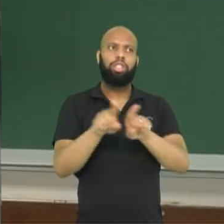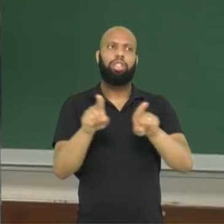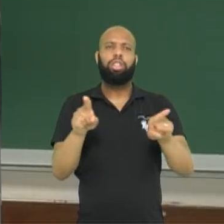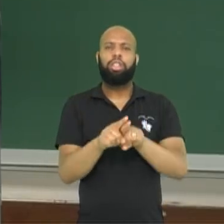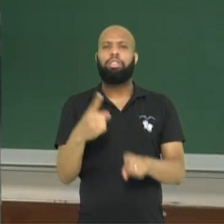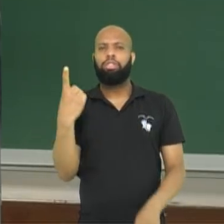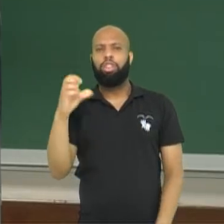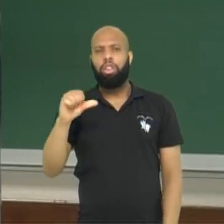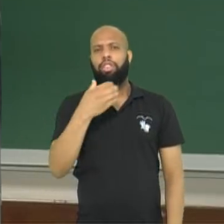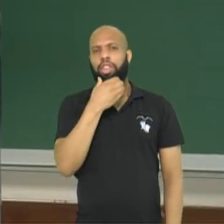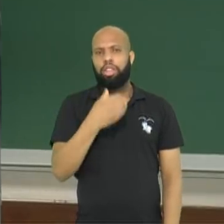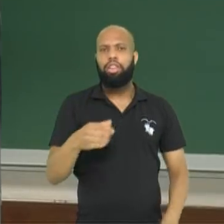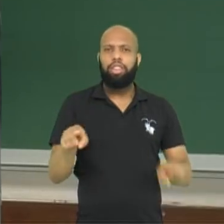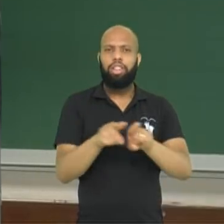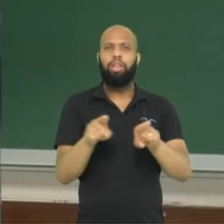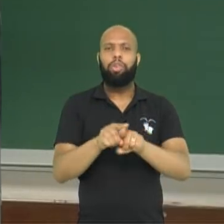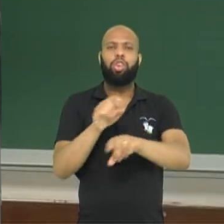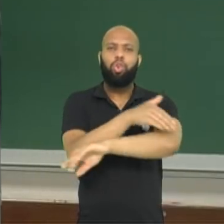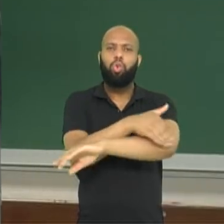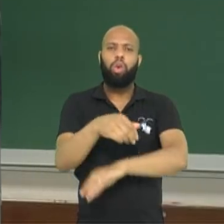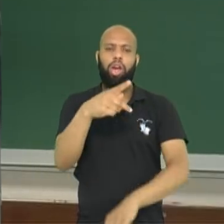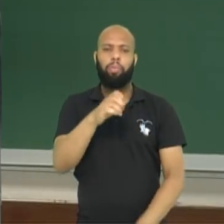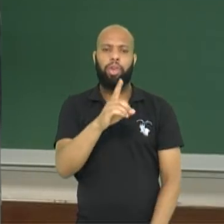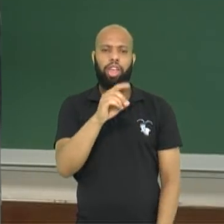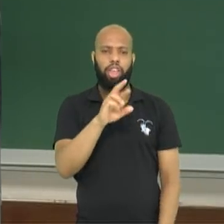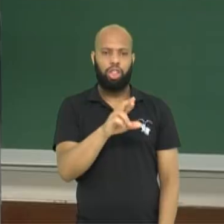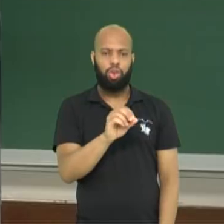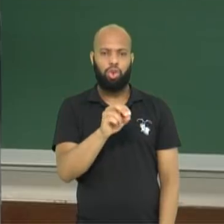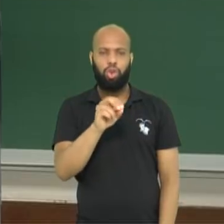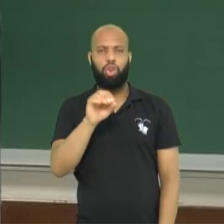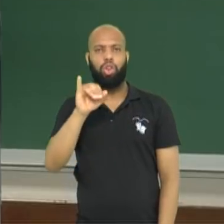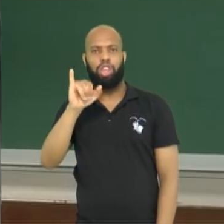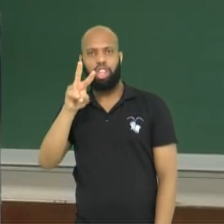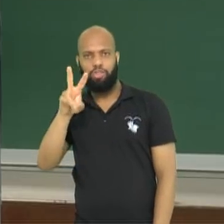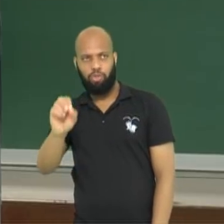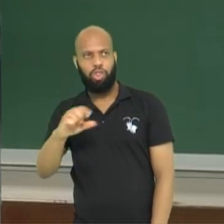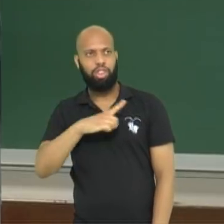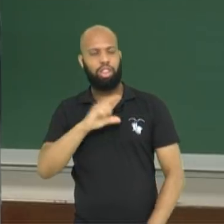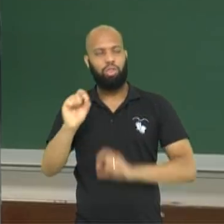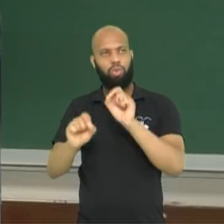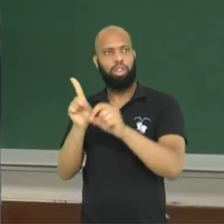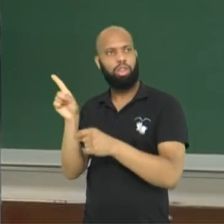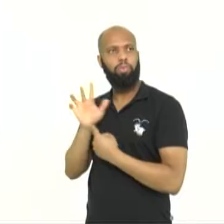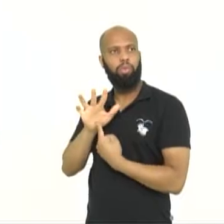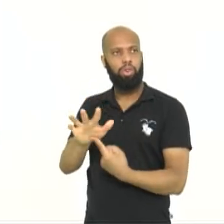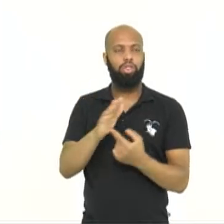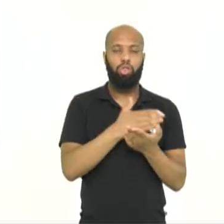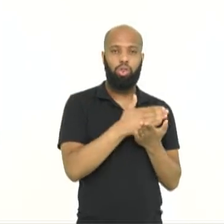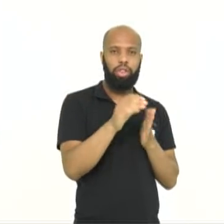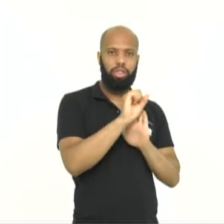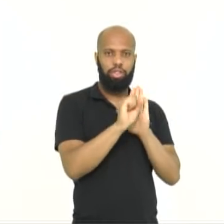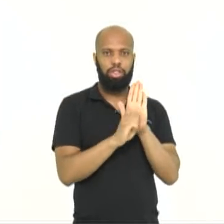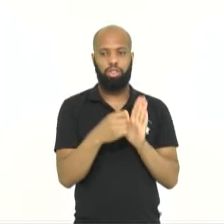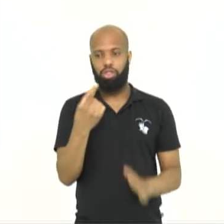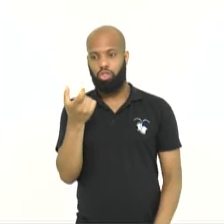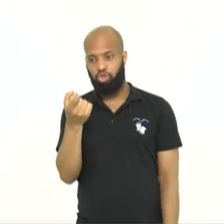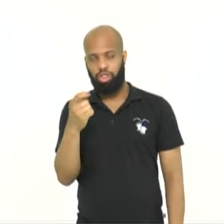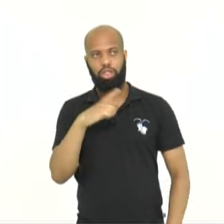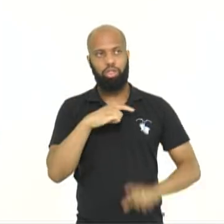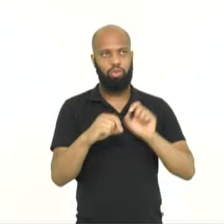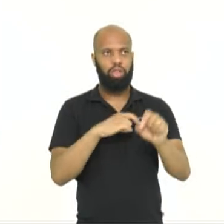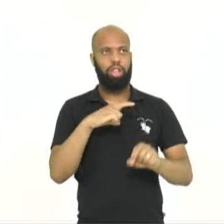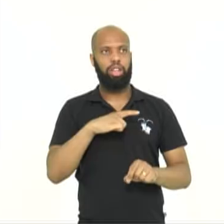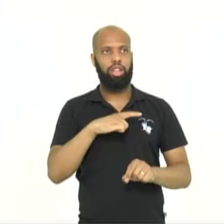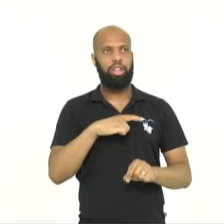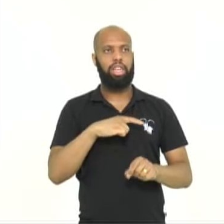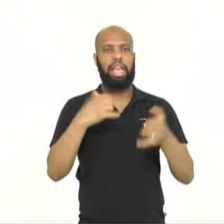dezembro, na Rua Pedro Ivo. Né? Aqui nós temos uma planta mostrando já início do século XX, essa linha